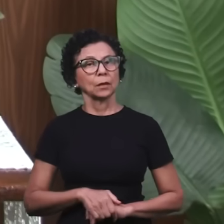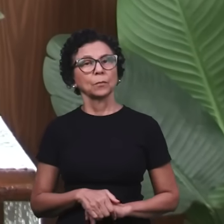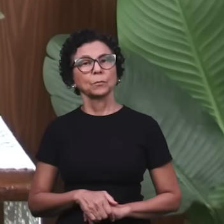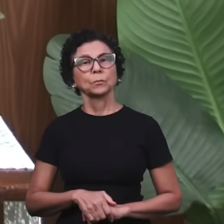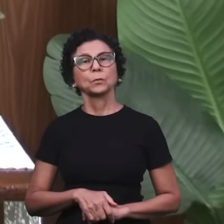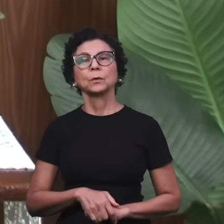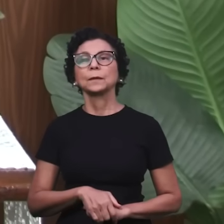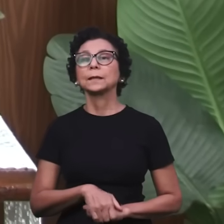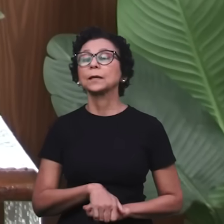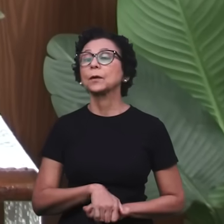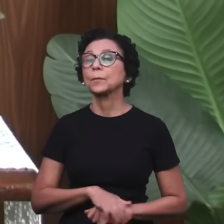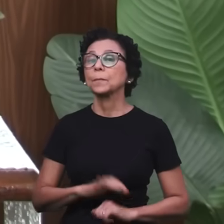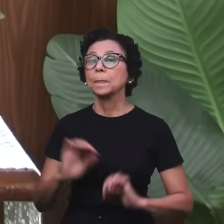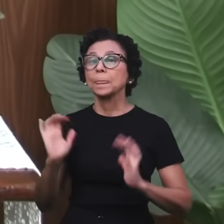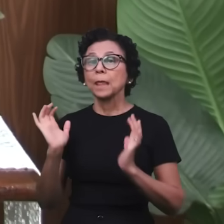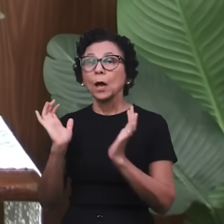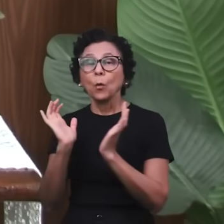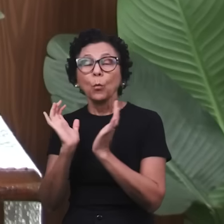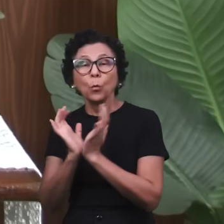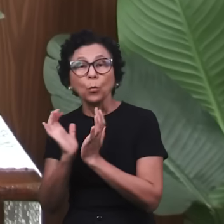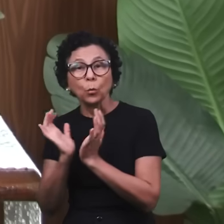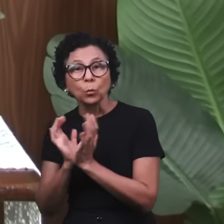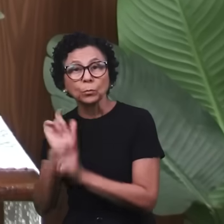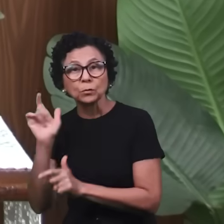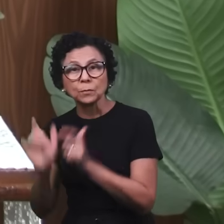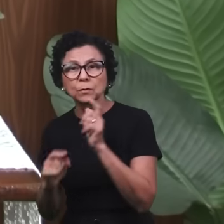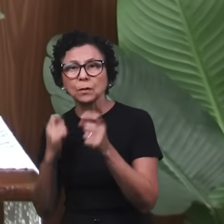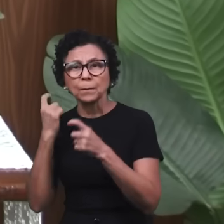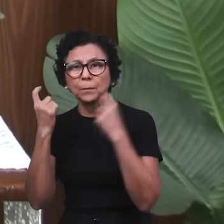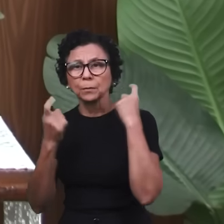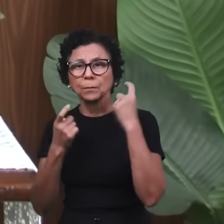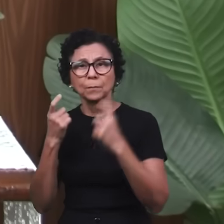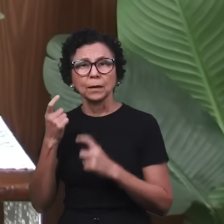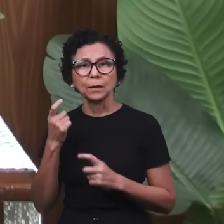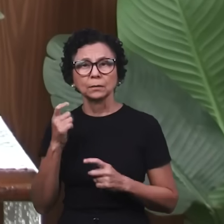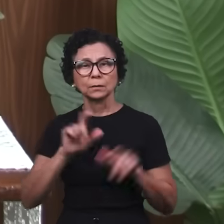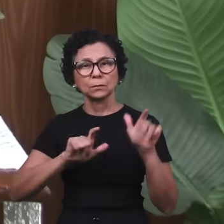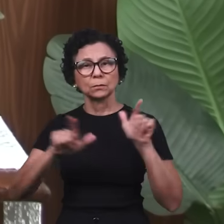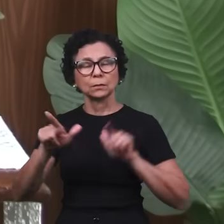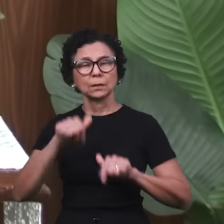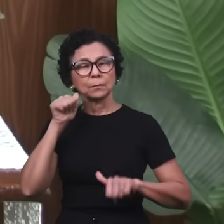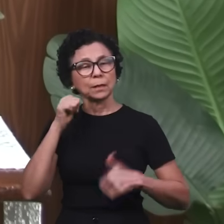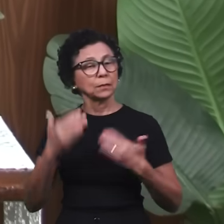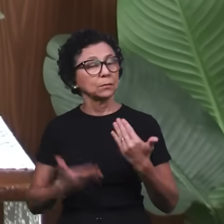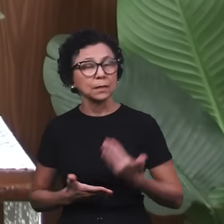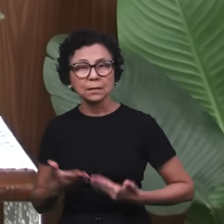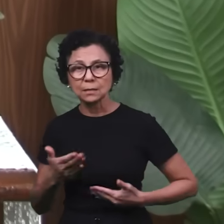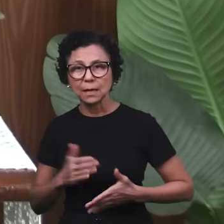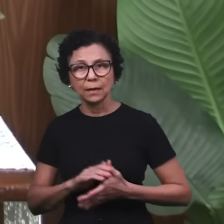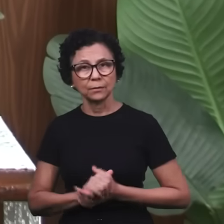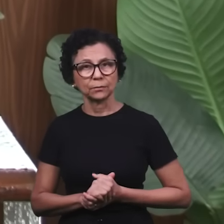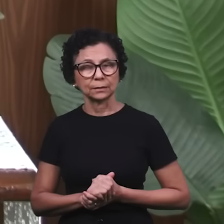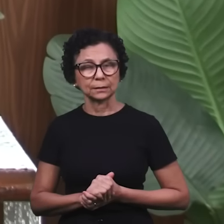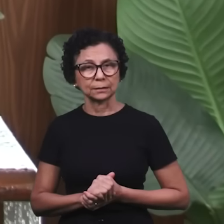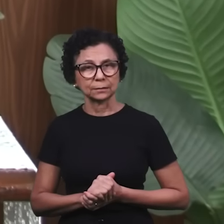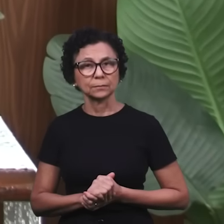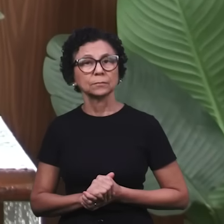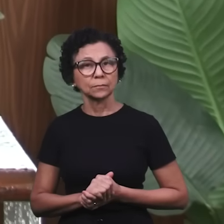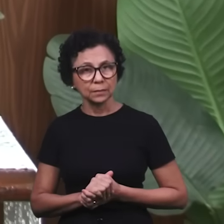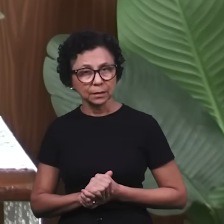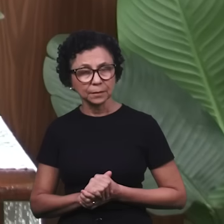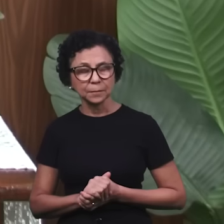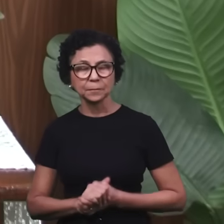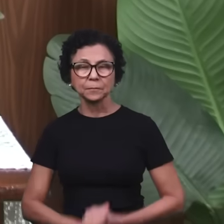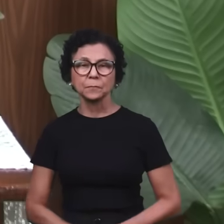temos uma obra para realizar, que nós temos hoje o acesso, né, à salvação em Cristo Jesus. Então, ela abriu os olhos,